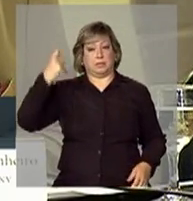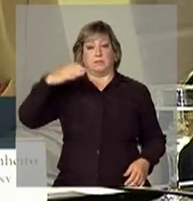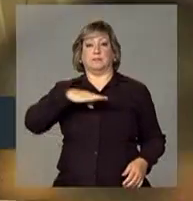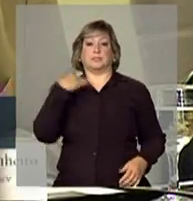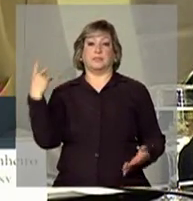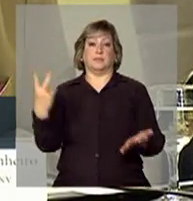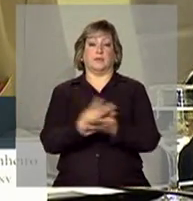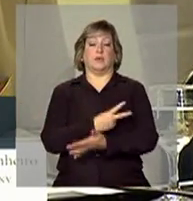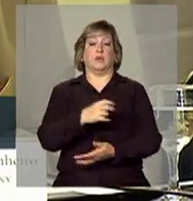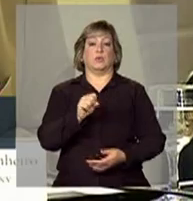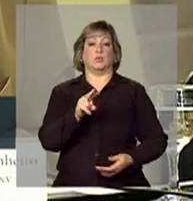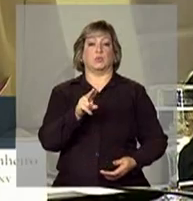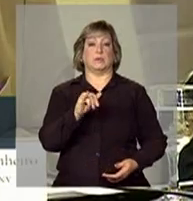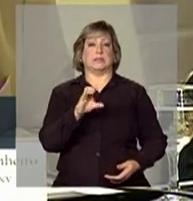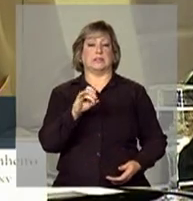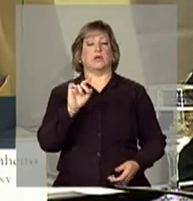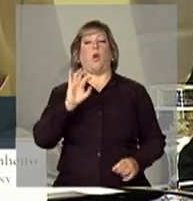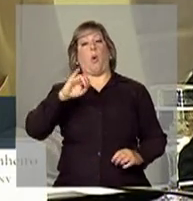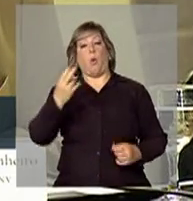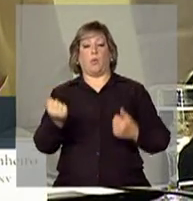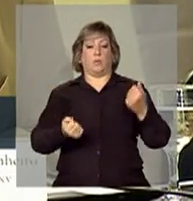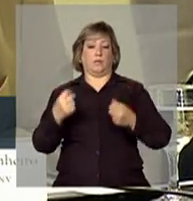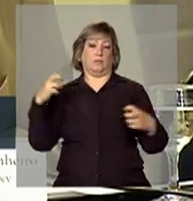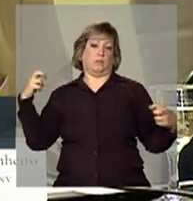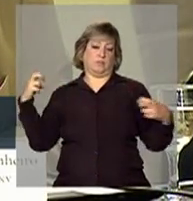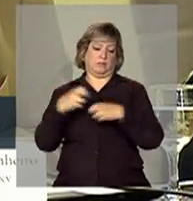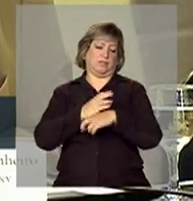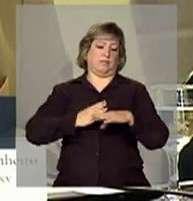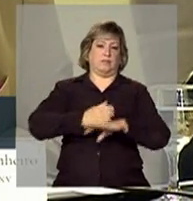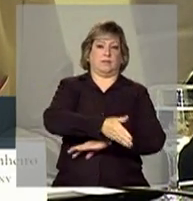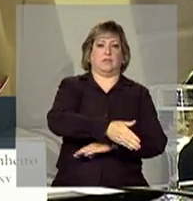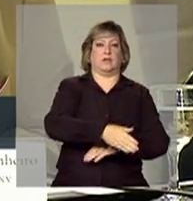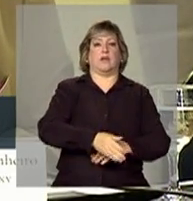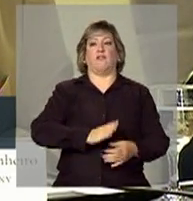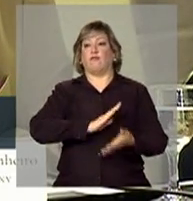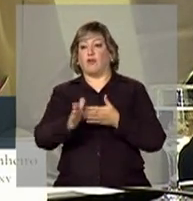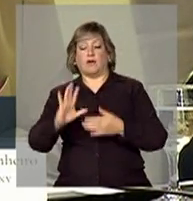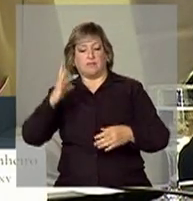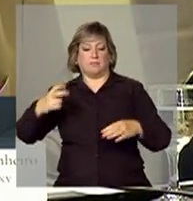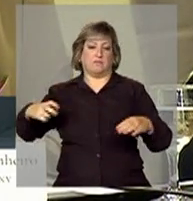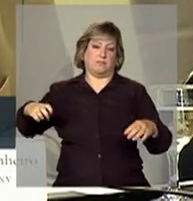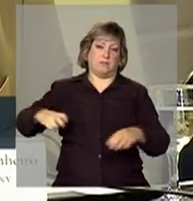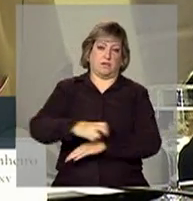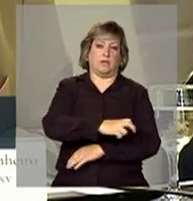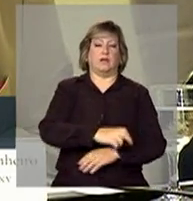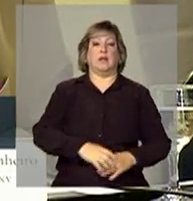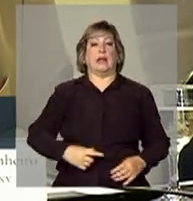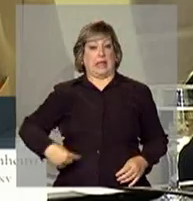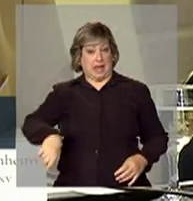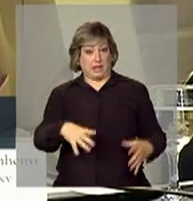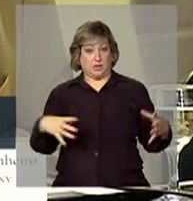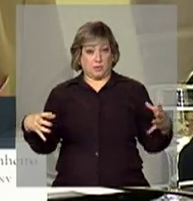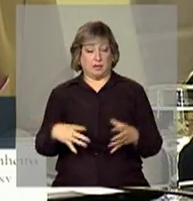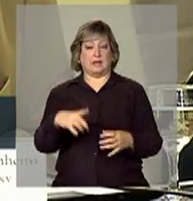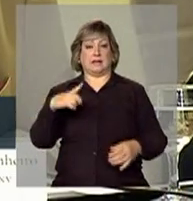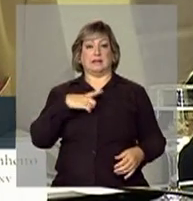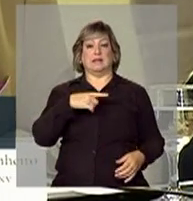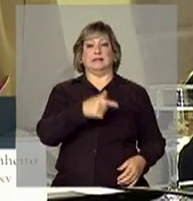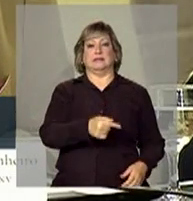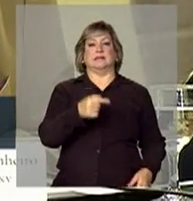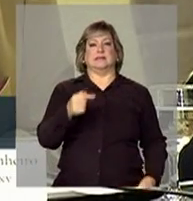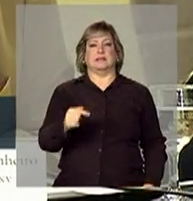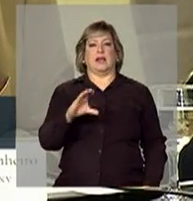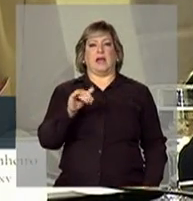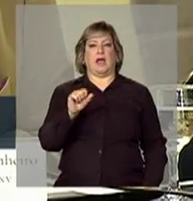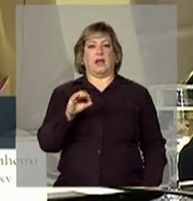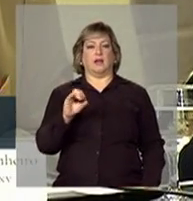cuja morte se atribuiu por atropelamento ao ensejo de fuga. Neste universo, estão contemplados 77 casos de